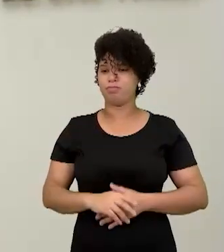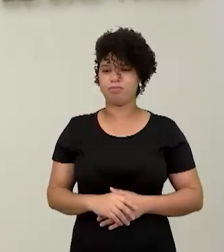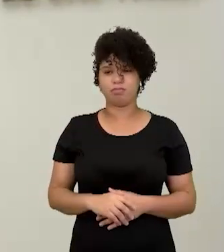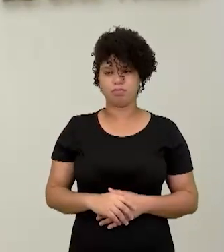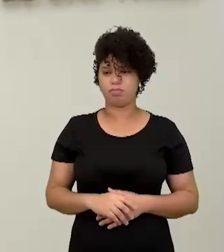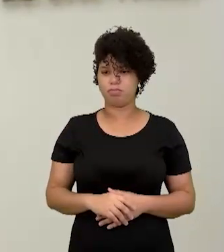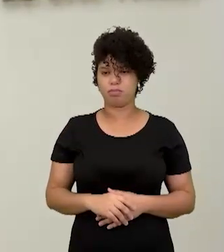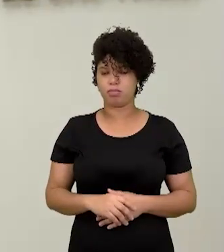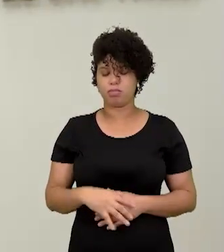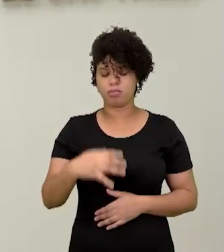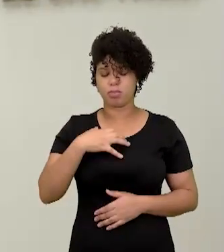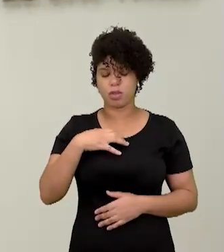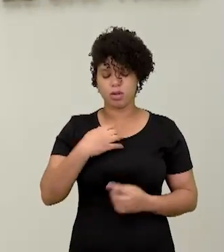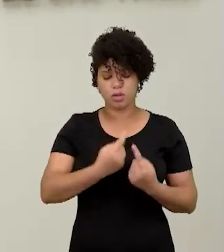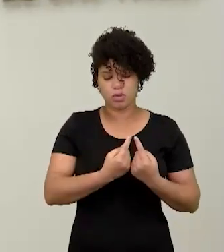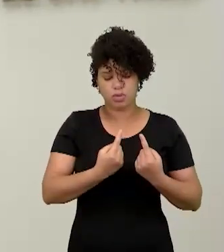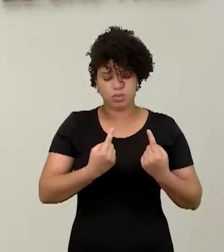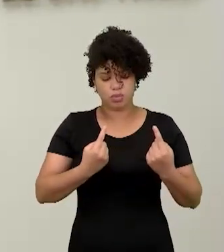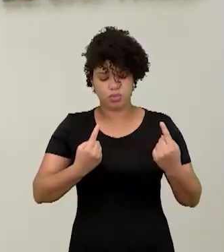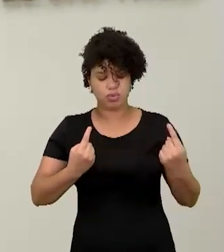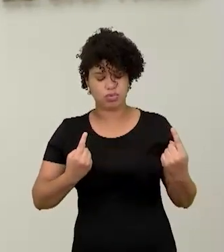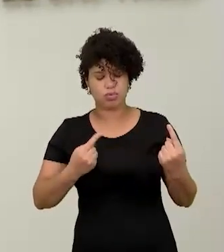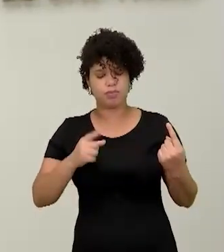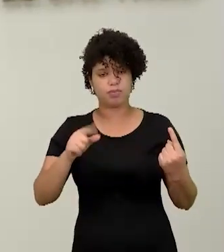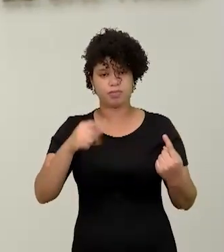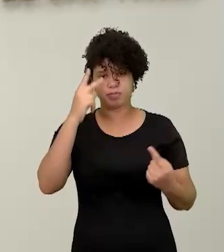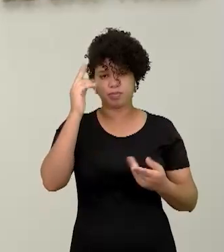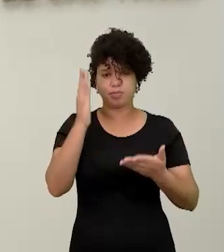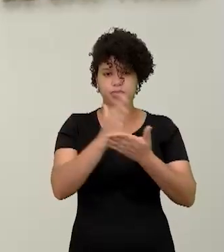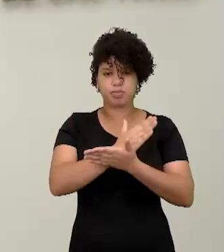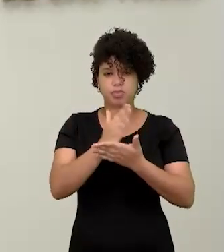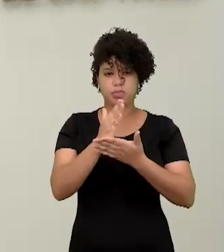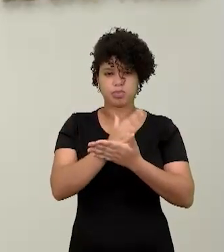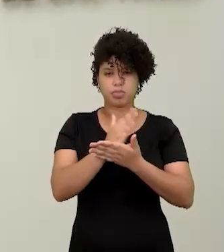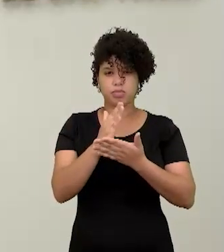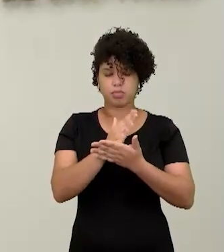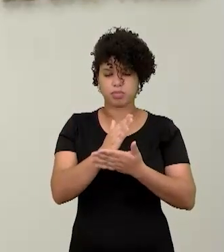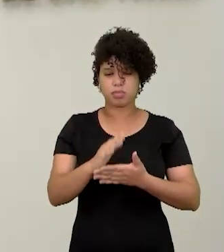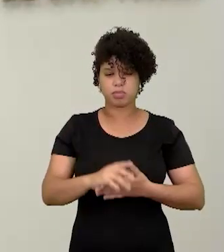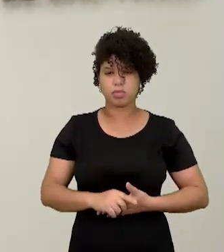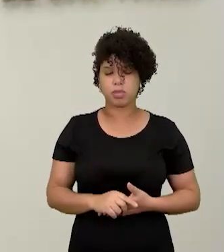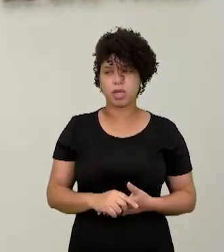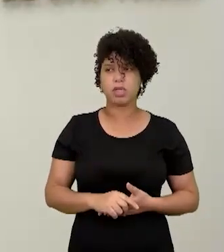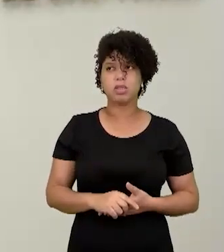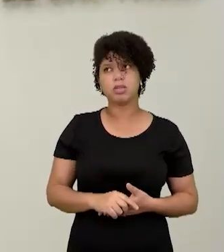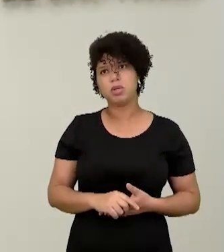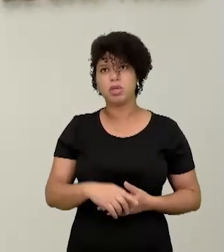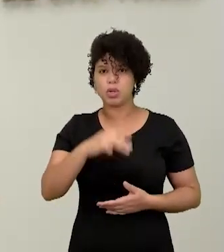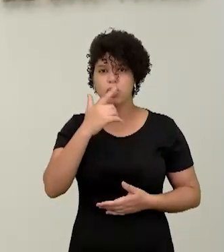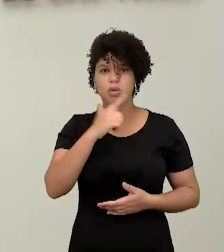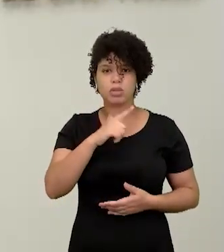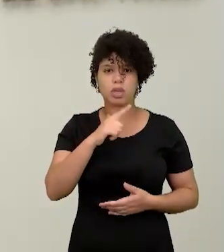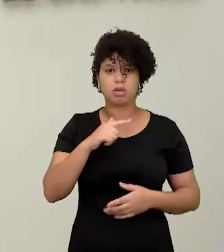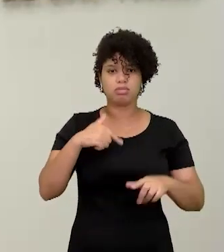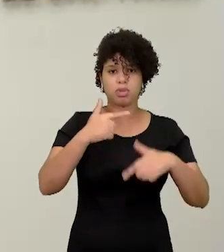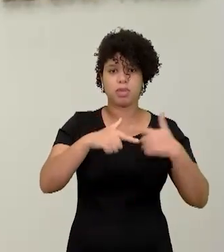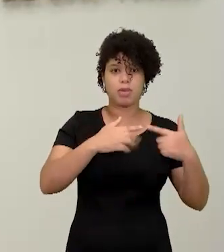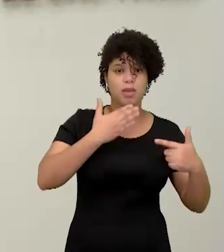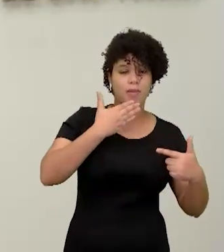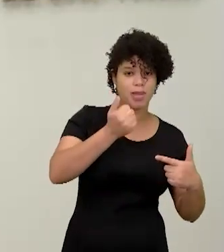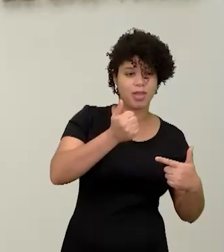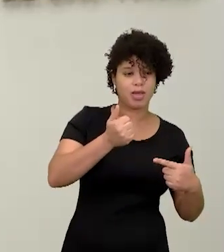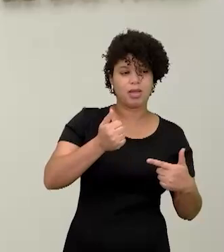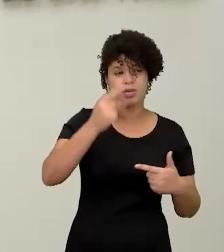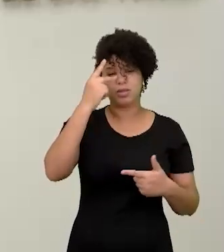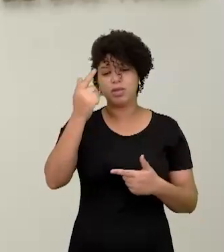ficando cada vez mais distantes. Algumas pessoas podem ter conseguido um trabalho melhor, outras